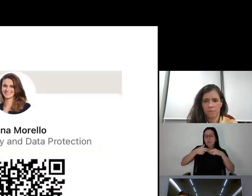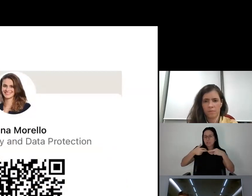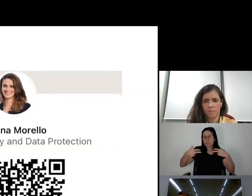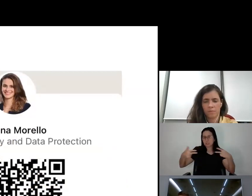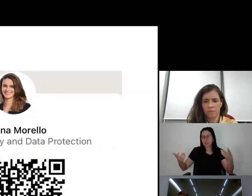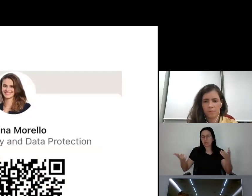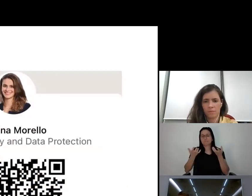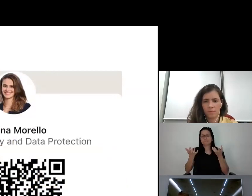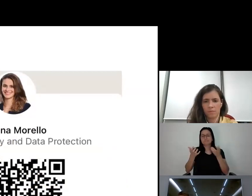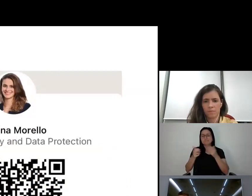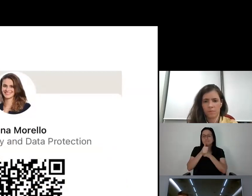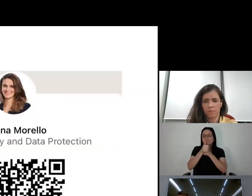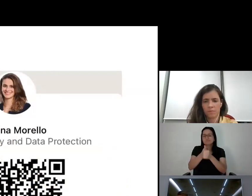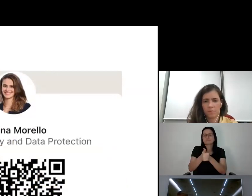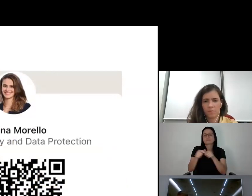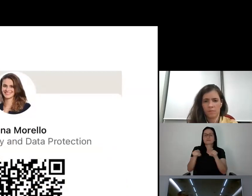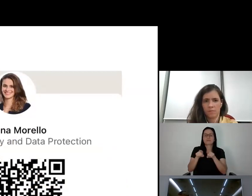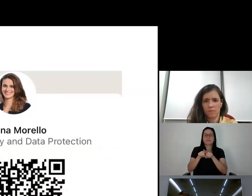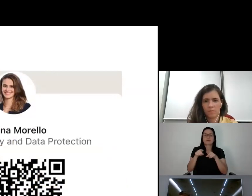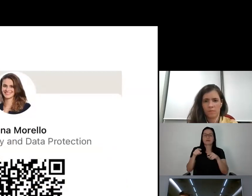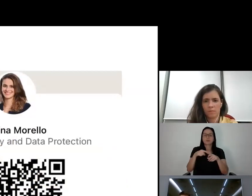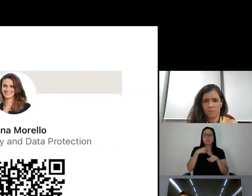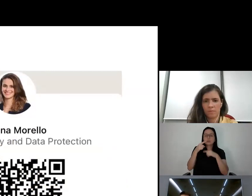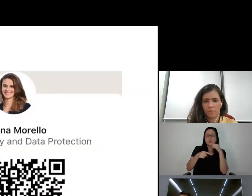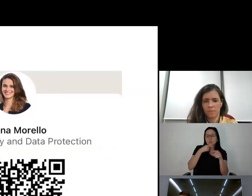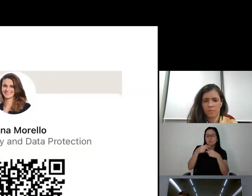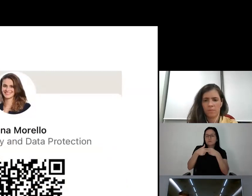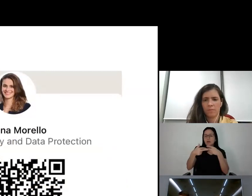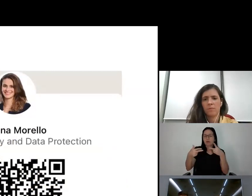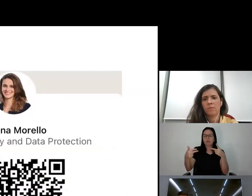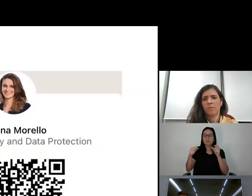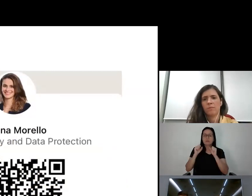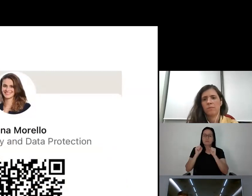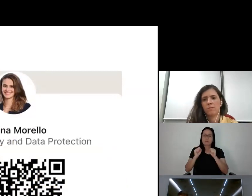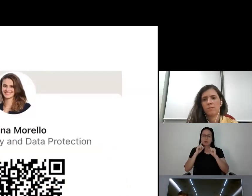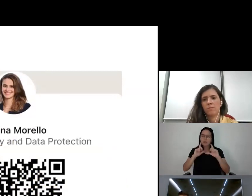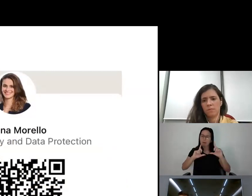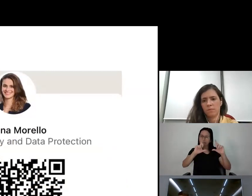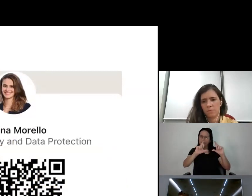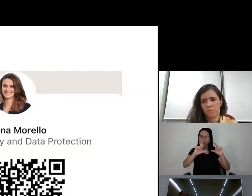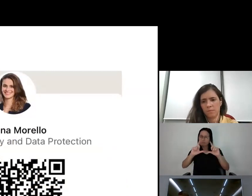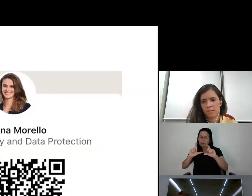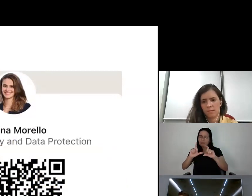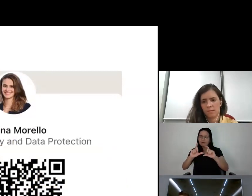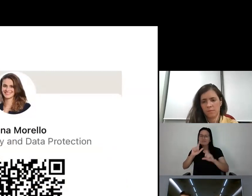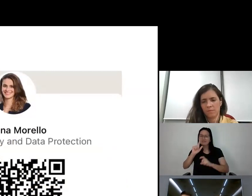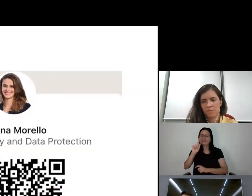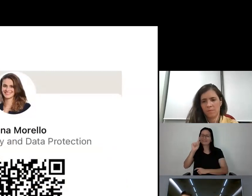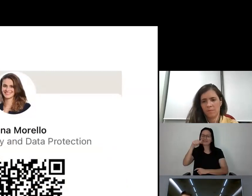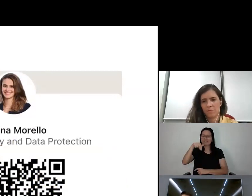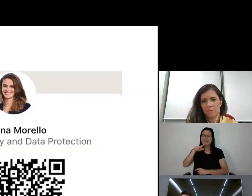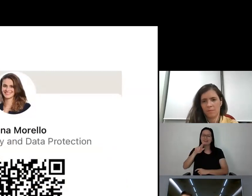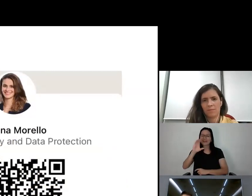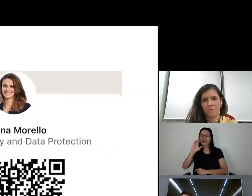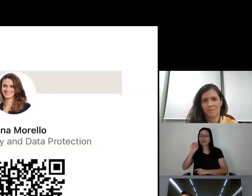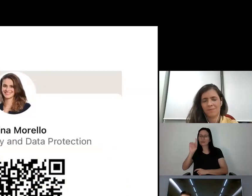quiser acompanhar também os trabalhos que a gente faz, tirar dúvidas, é só ler esse QR Code, bem inovador, mas também tem o nosso nome para quem não quiser